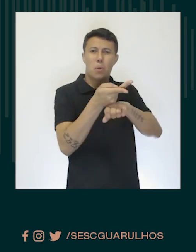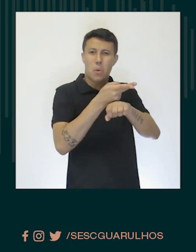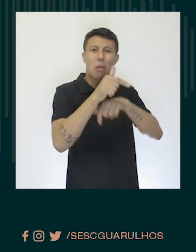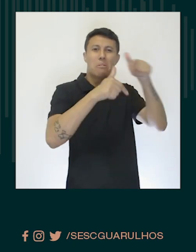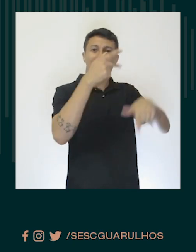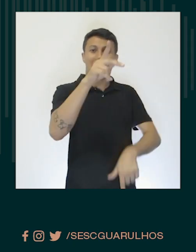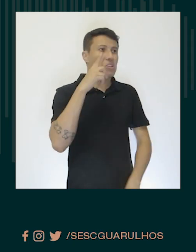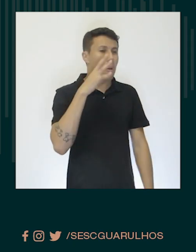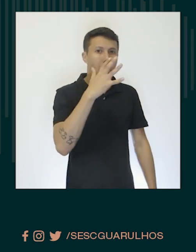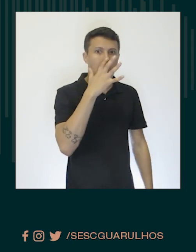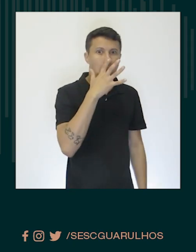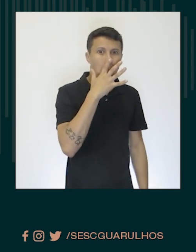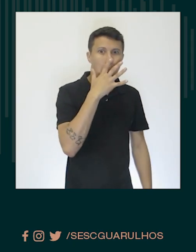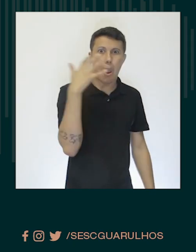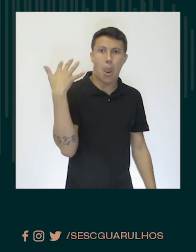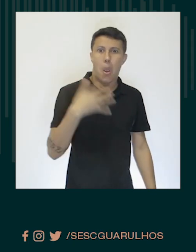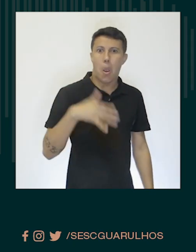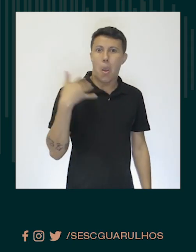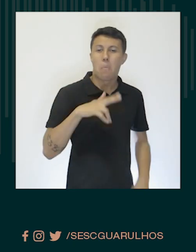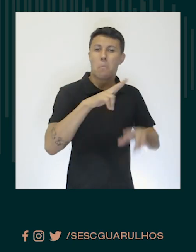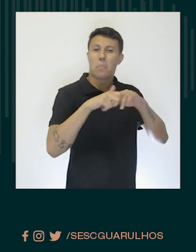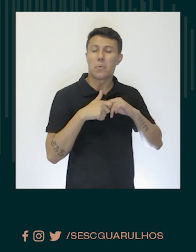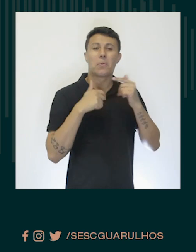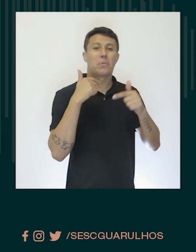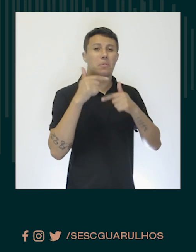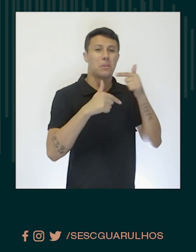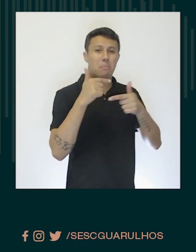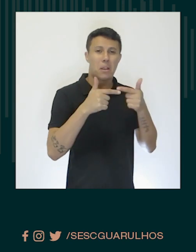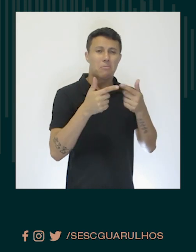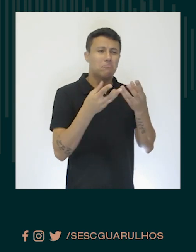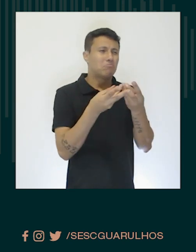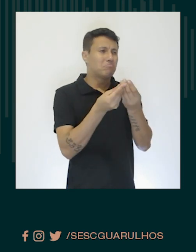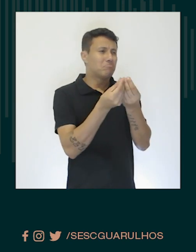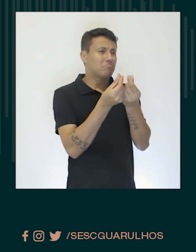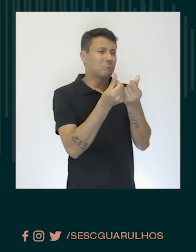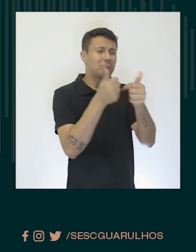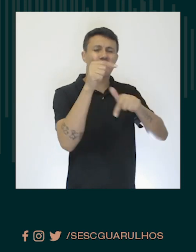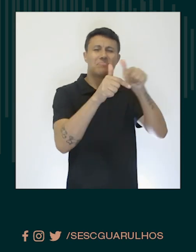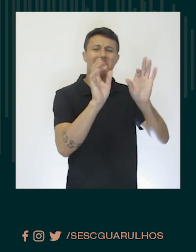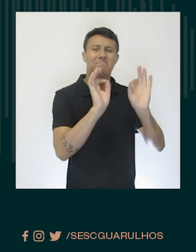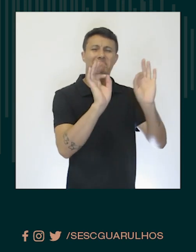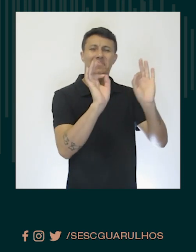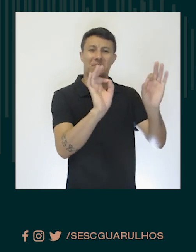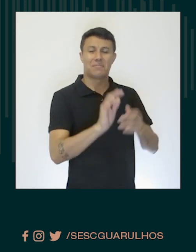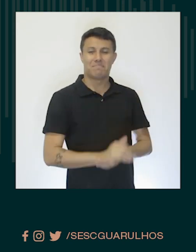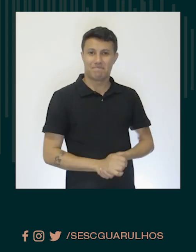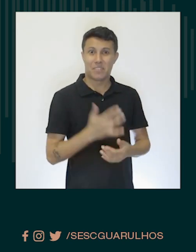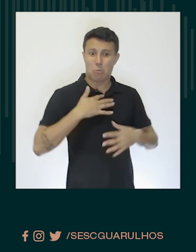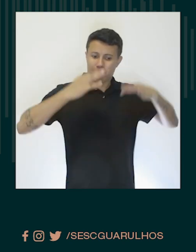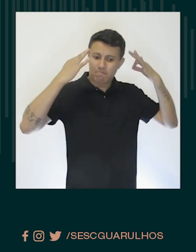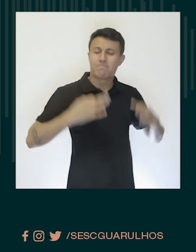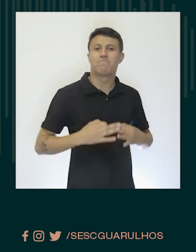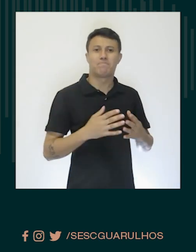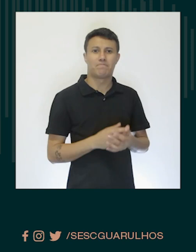vão se surpreender. Projeto Essência, trabalho incrível, com certeza. Foi um